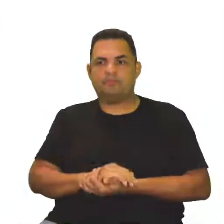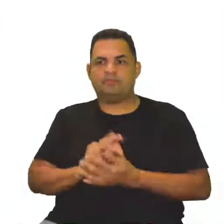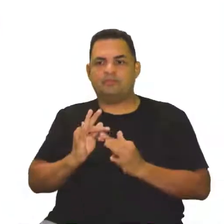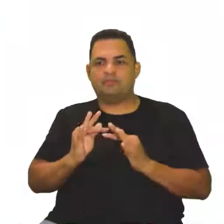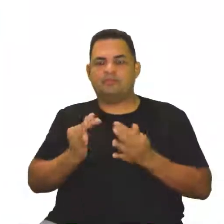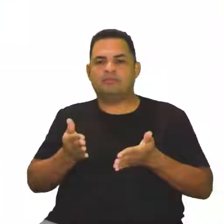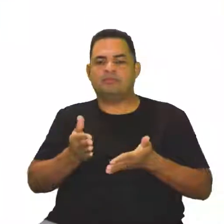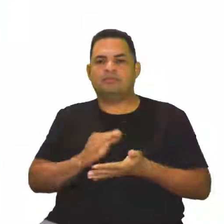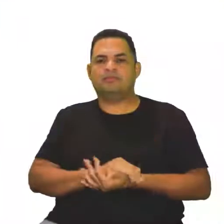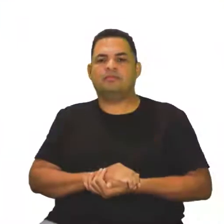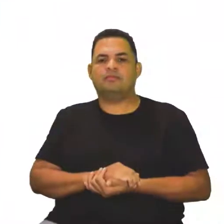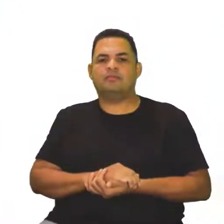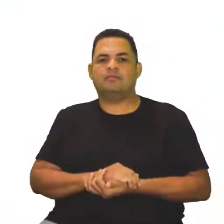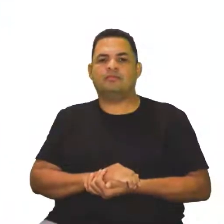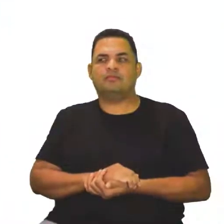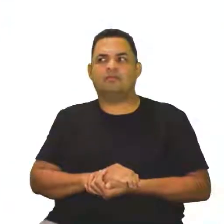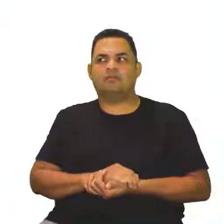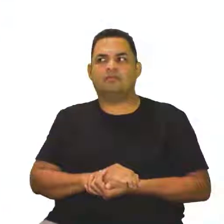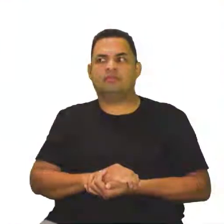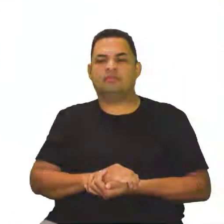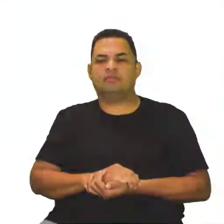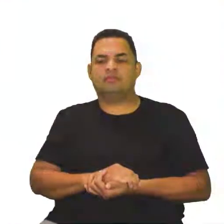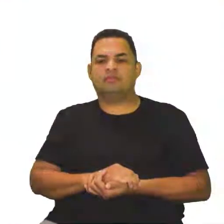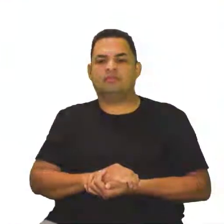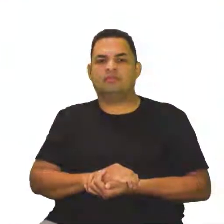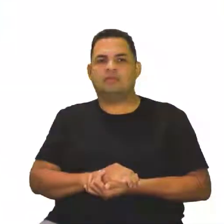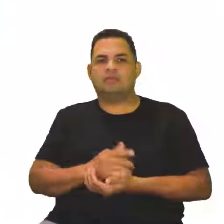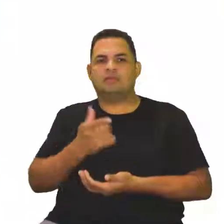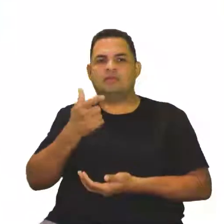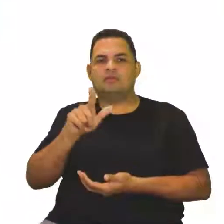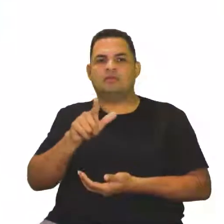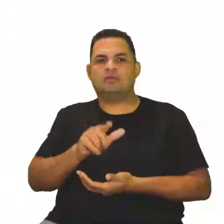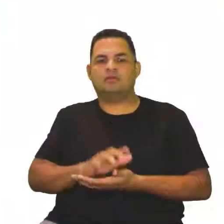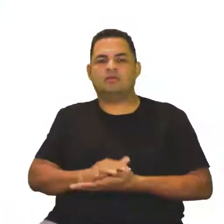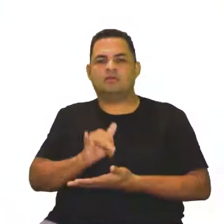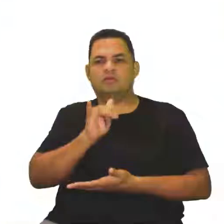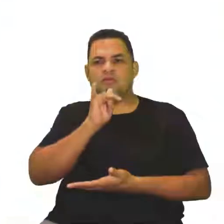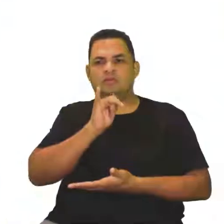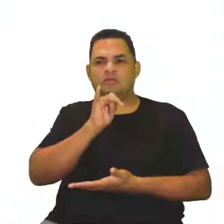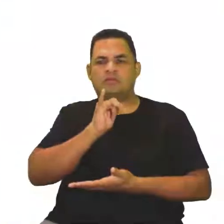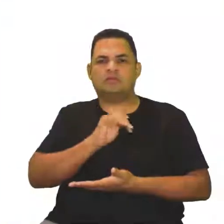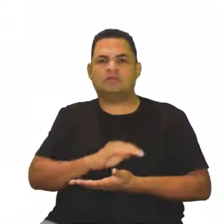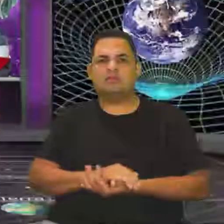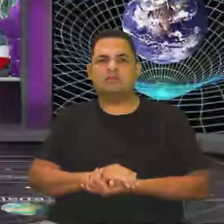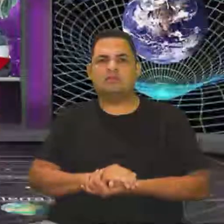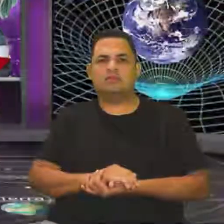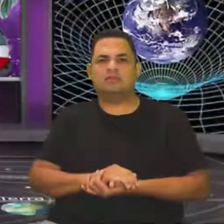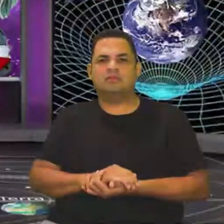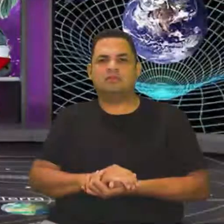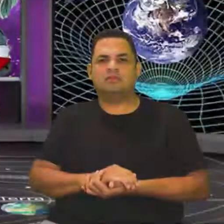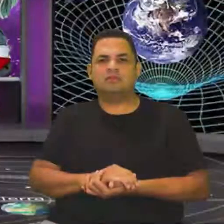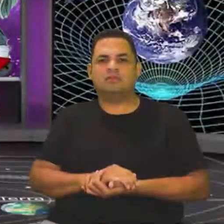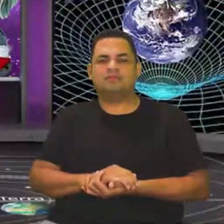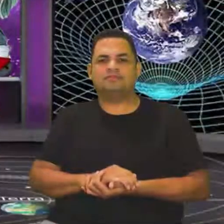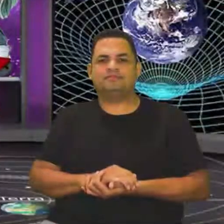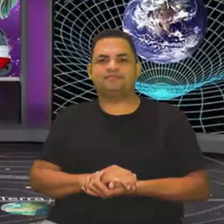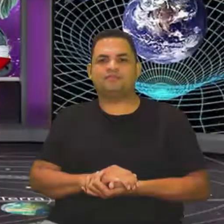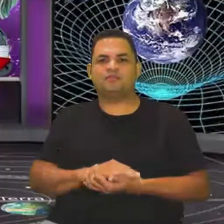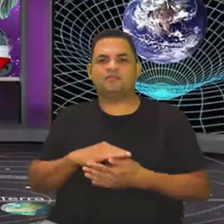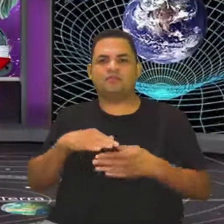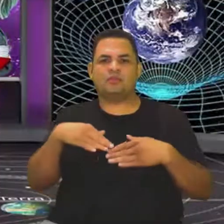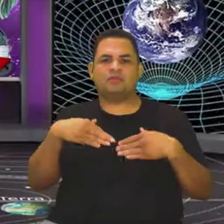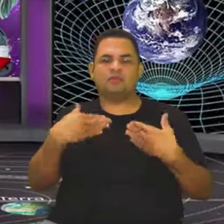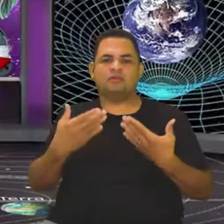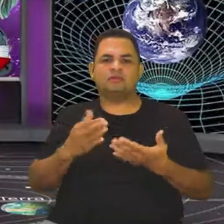Fechou, pessoal? Olha só, eu vou botar outro exemplo aqui, tá bom? Pessoal, olha só, quando eu estava